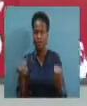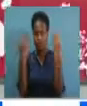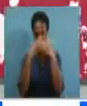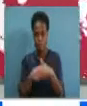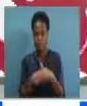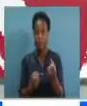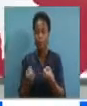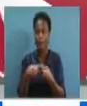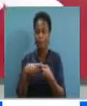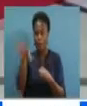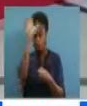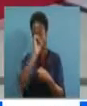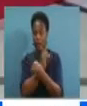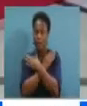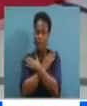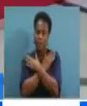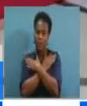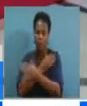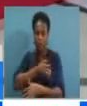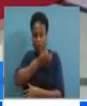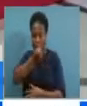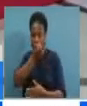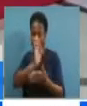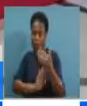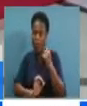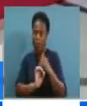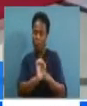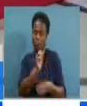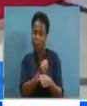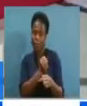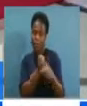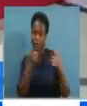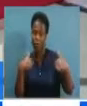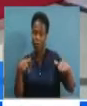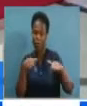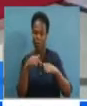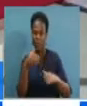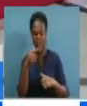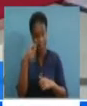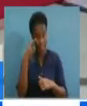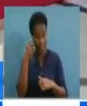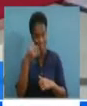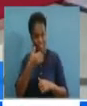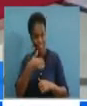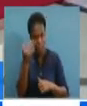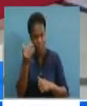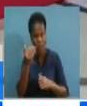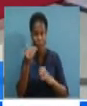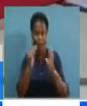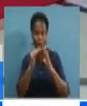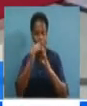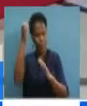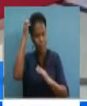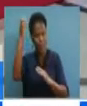Muito boa noite, membros do governo, amigos, familiares e colegas de trabalho. Reuniram-se na manhã desta quinta-feira no Palácio do Governo